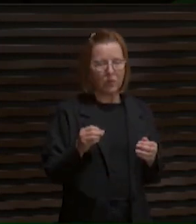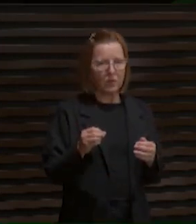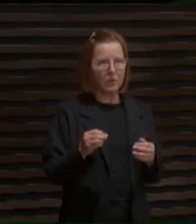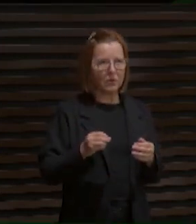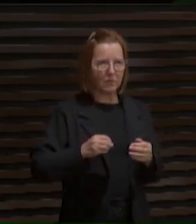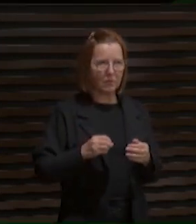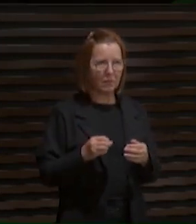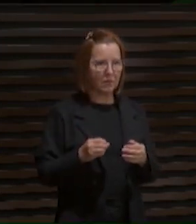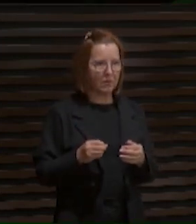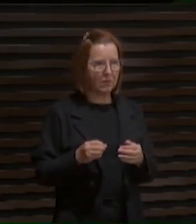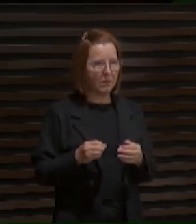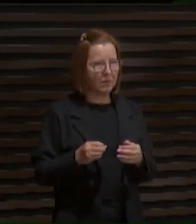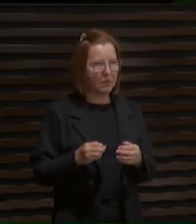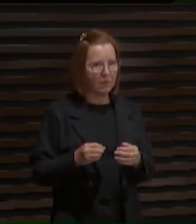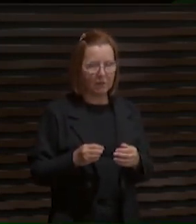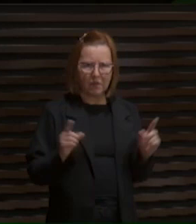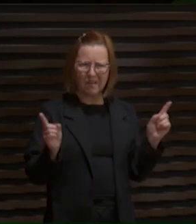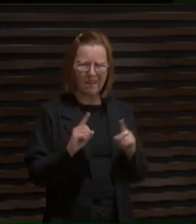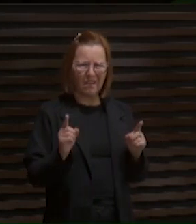O aborto é legal.